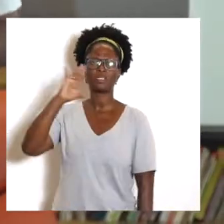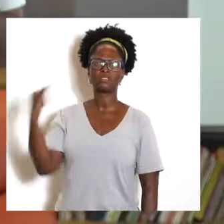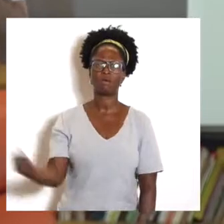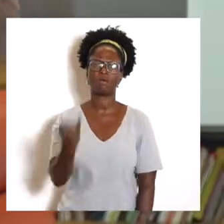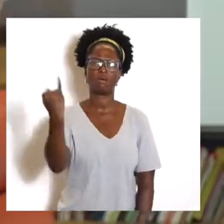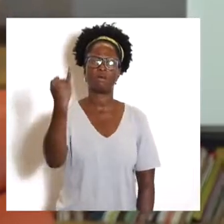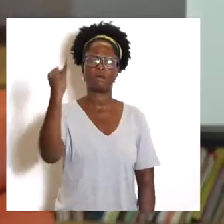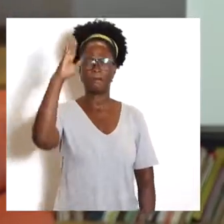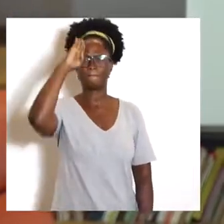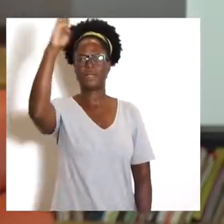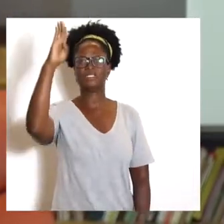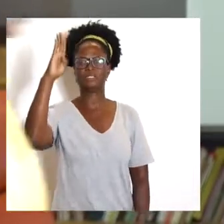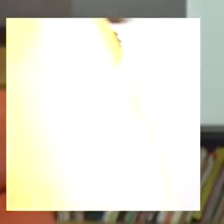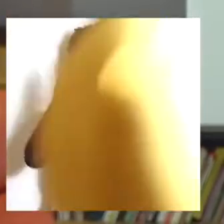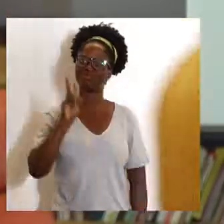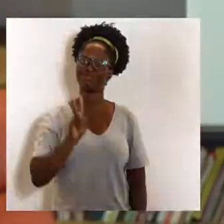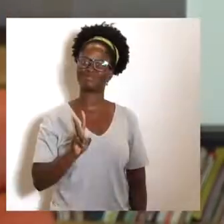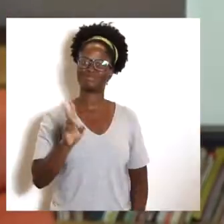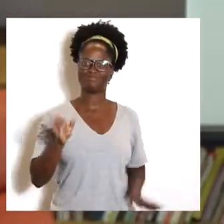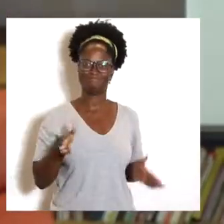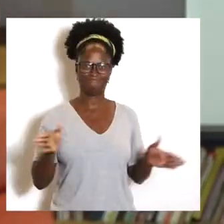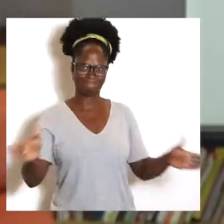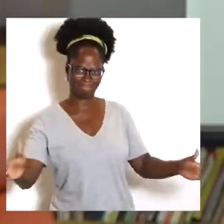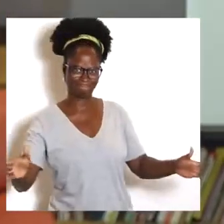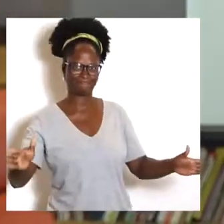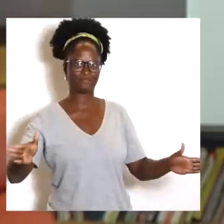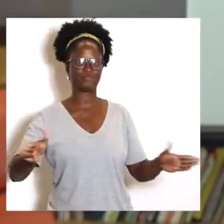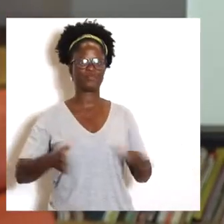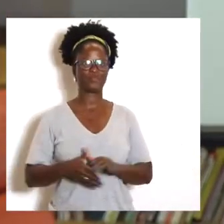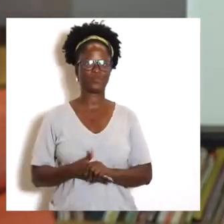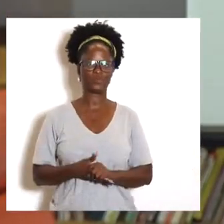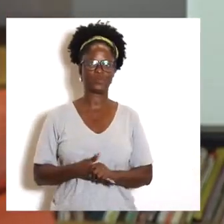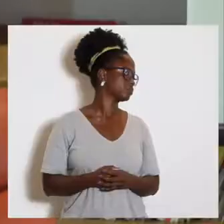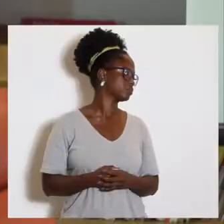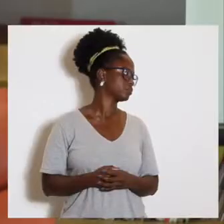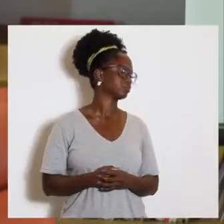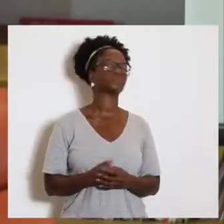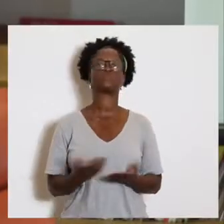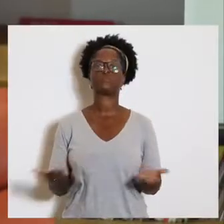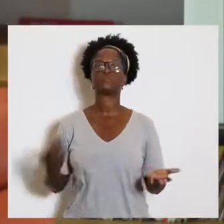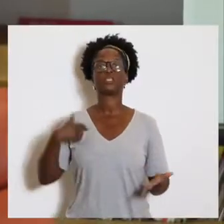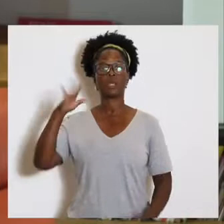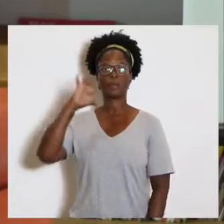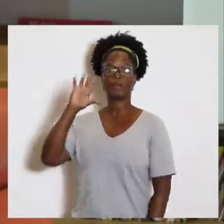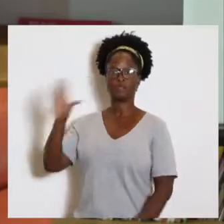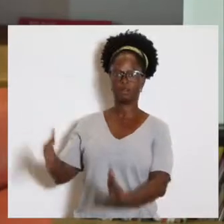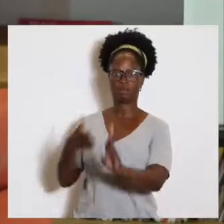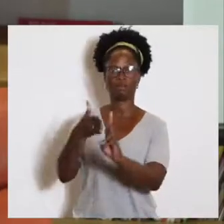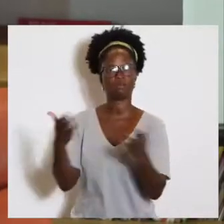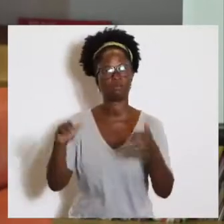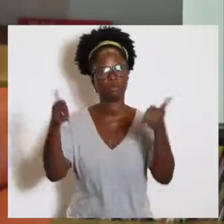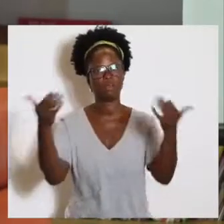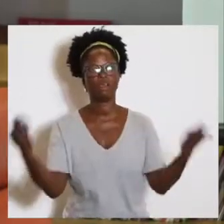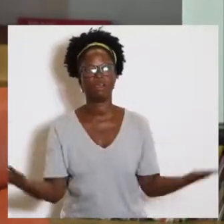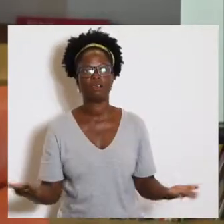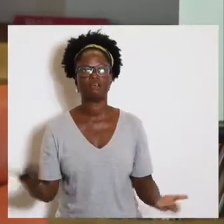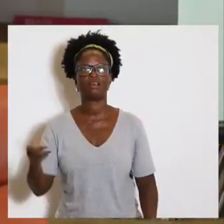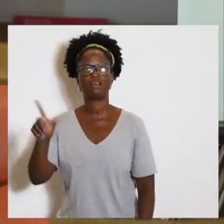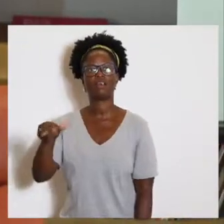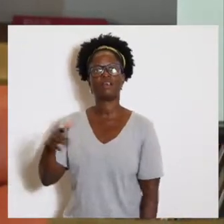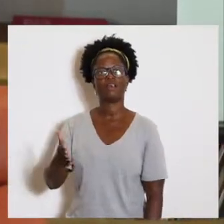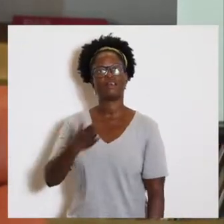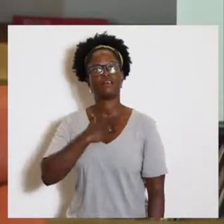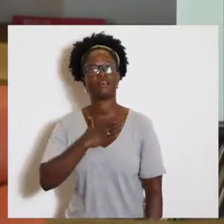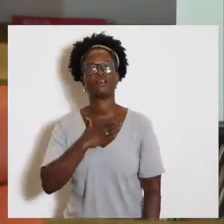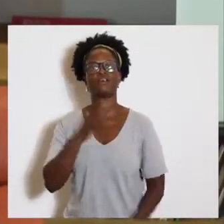dois contextos específicos ou dois conjuntos de representações a que essas representações do real é algo que eu gostaria